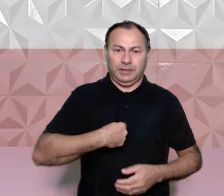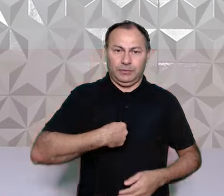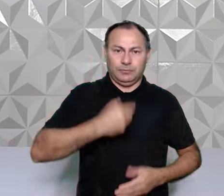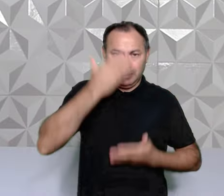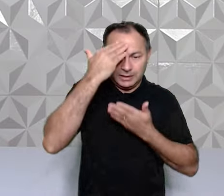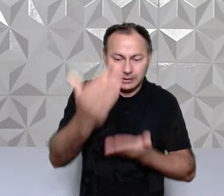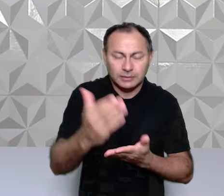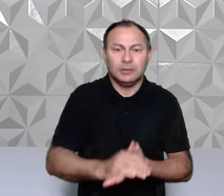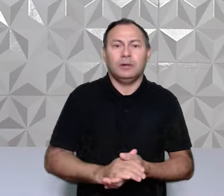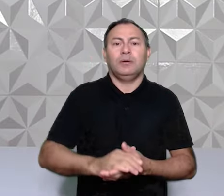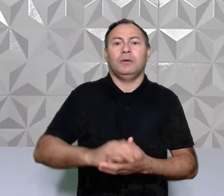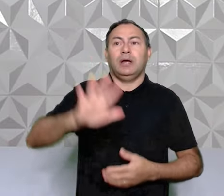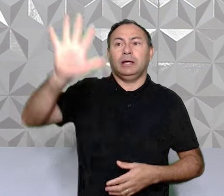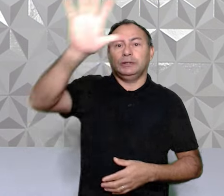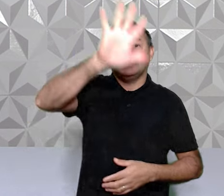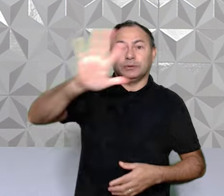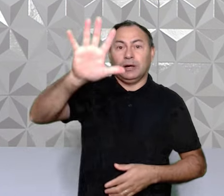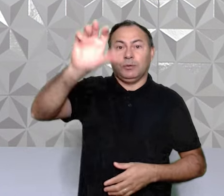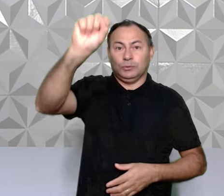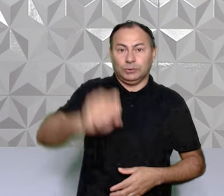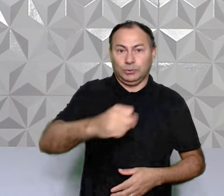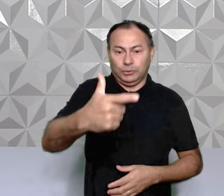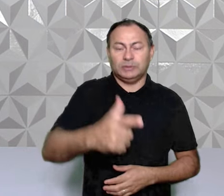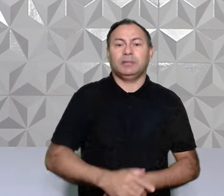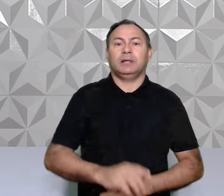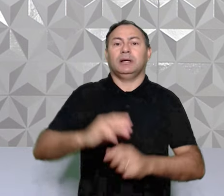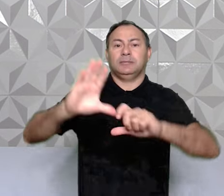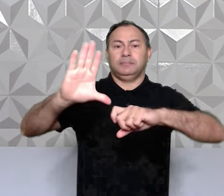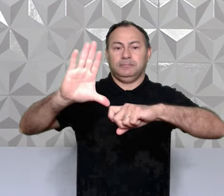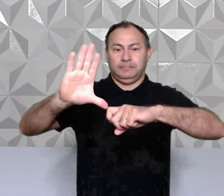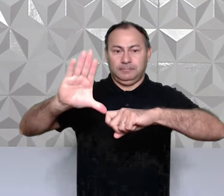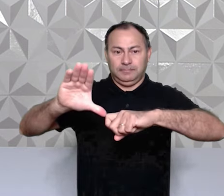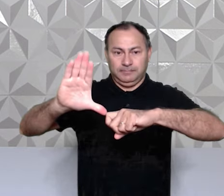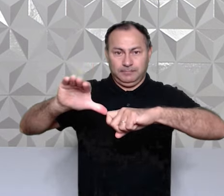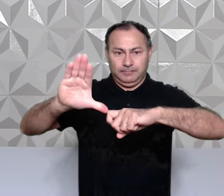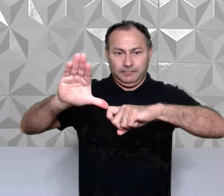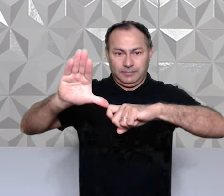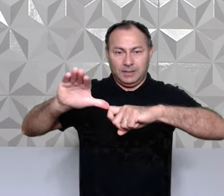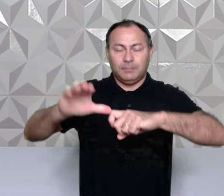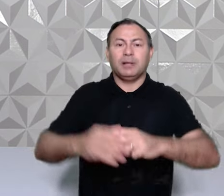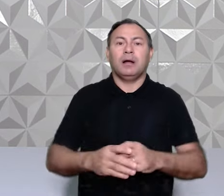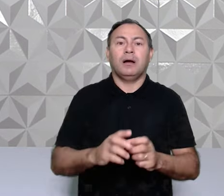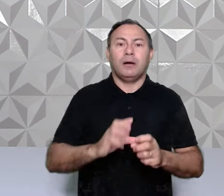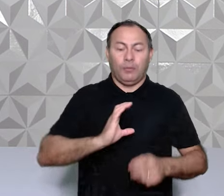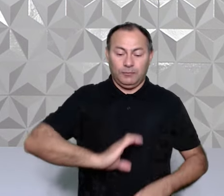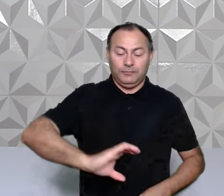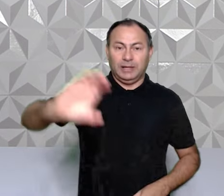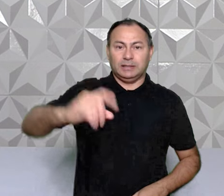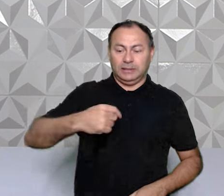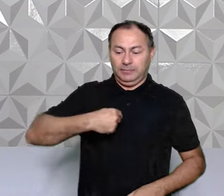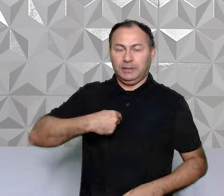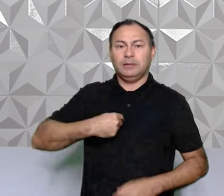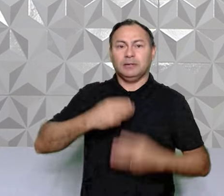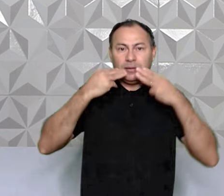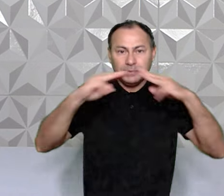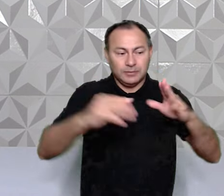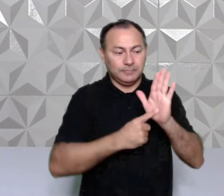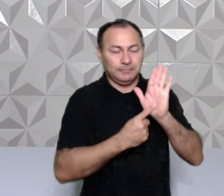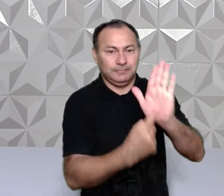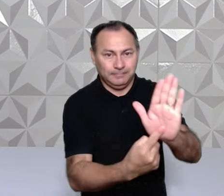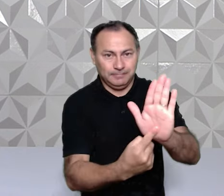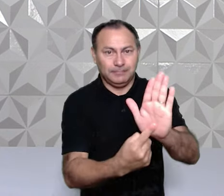Eu agradeço ao Regional Sul 2 da CNBB pela confiança em depositar sobre a minha pessoa essa